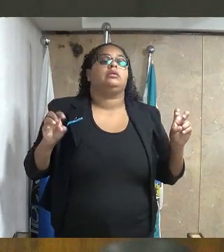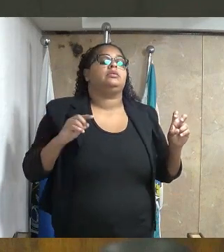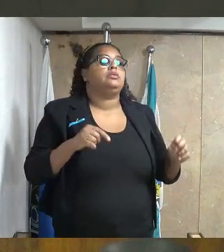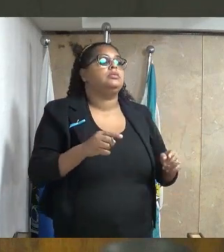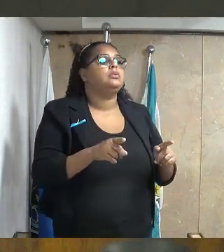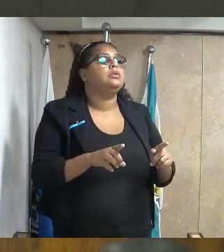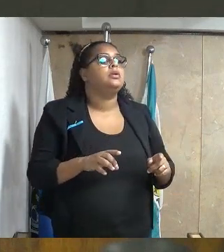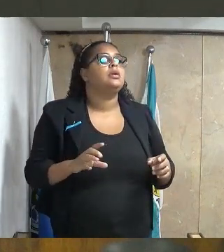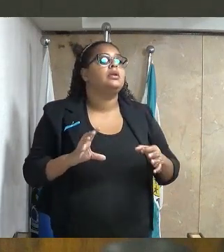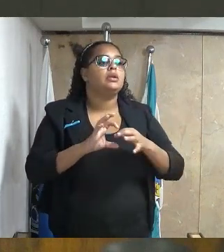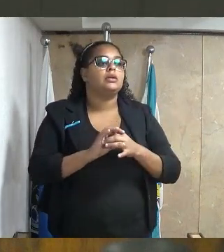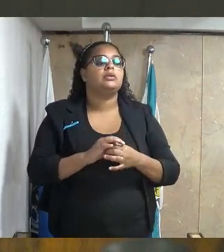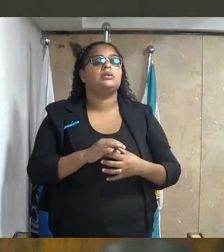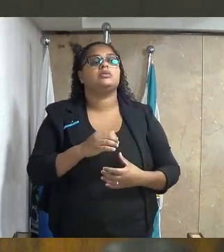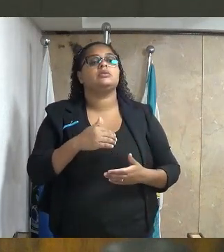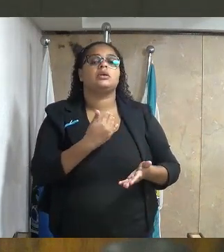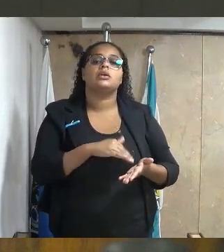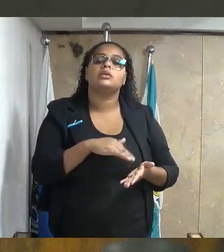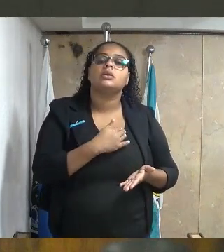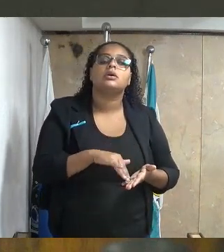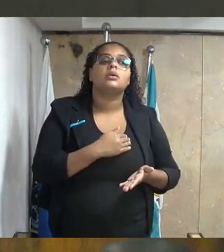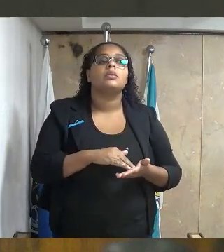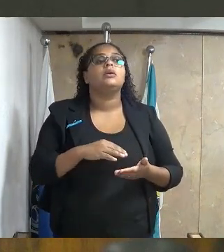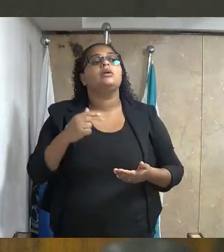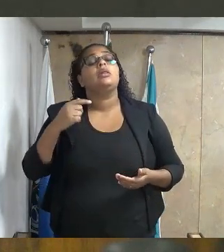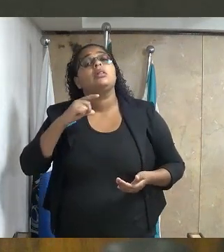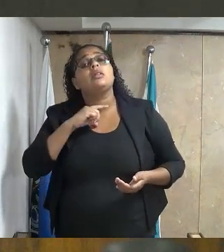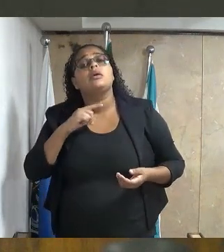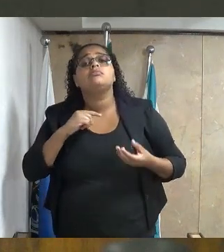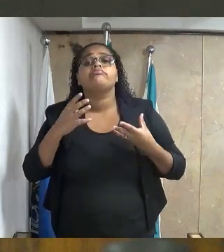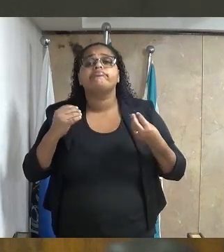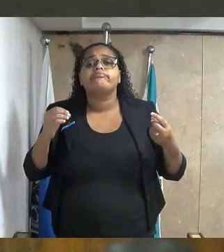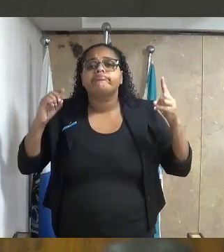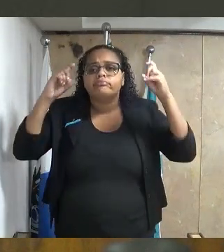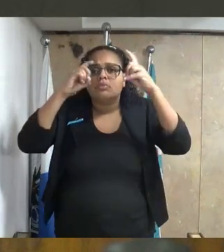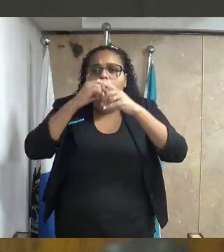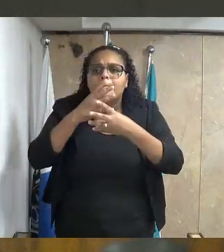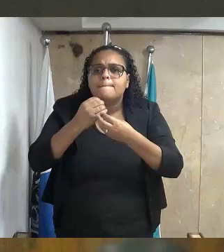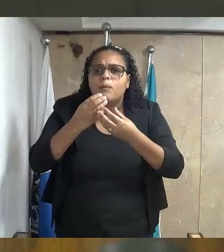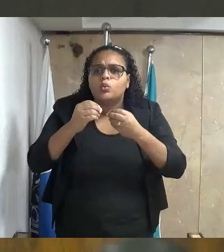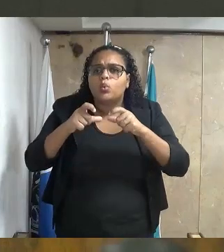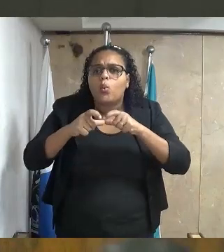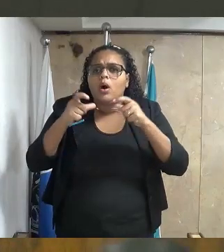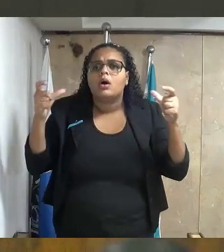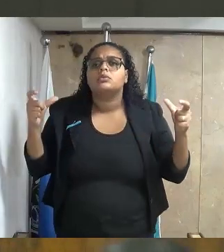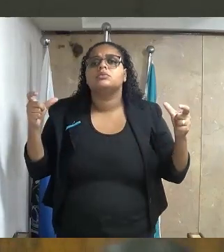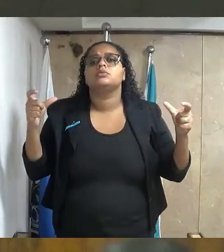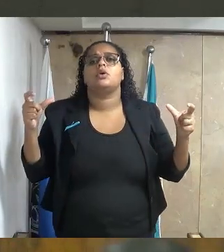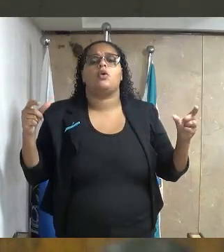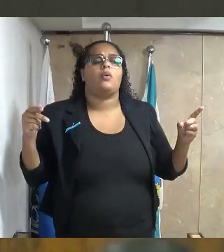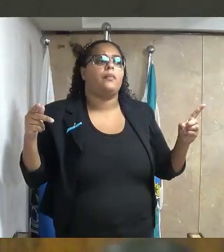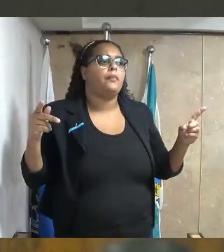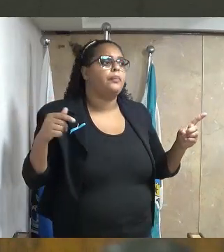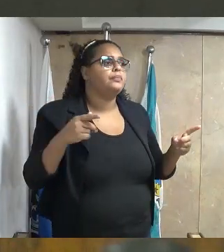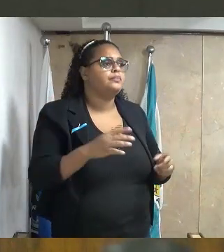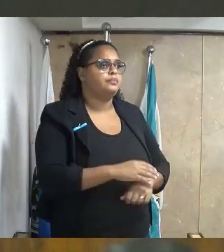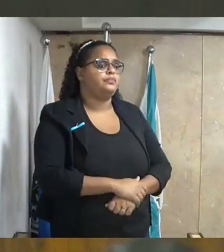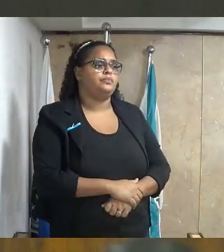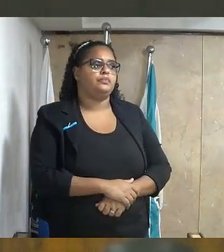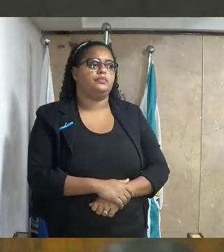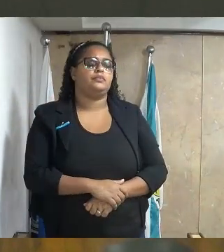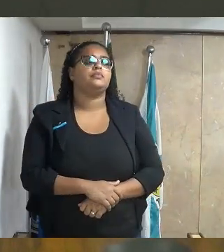Fazenda. Nós temos uma dificuldade muito grande dos contribuintes